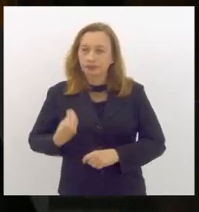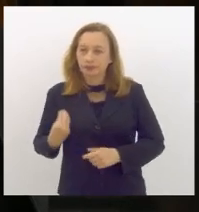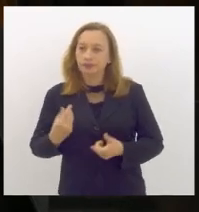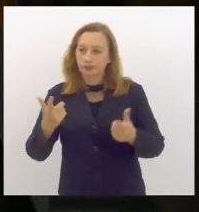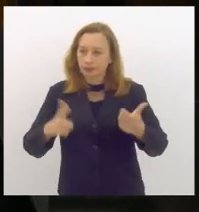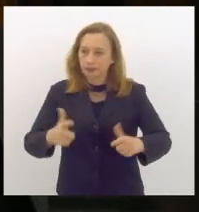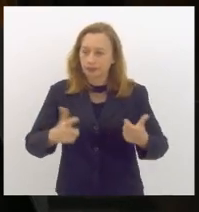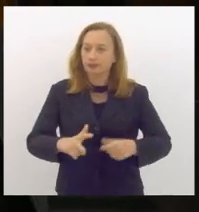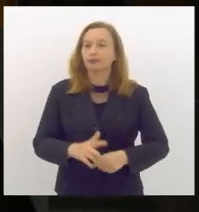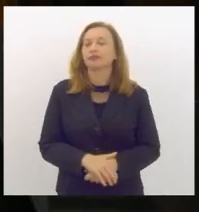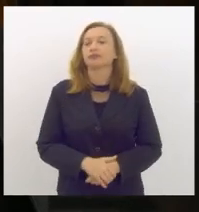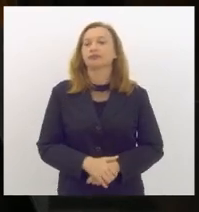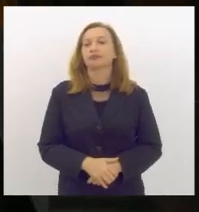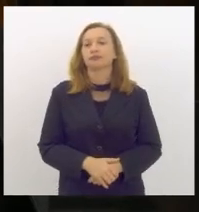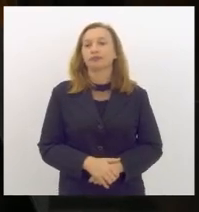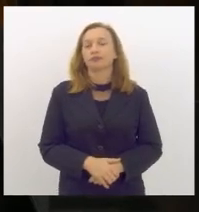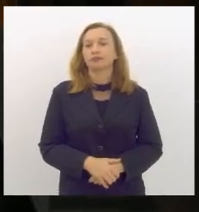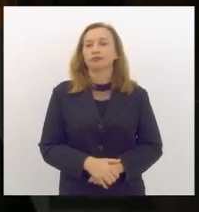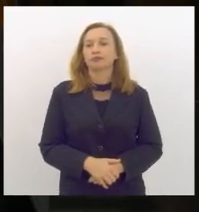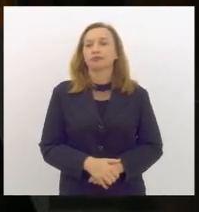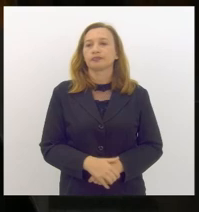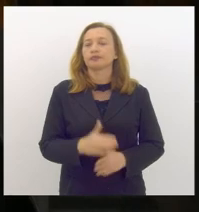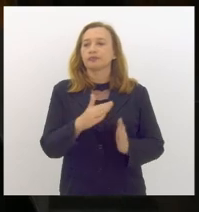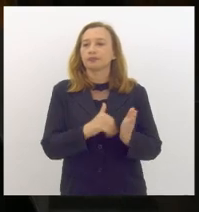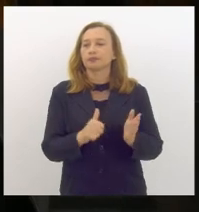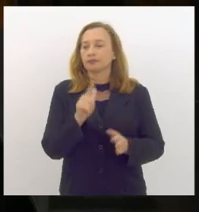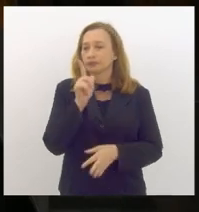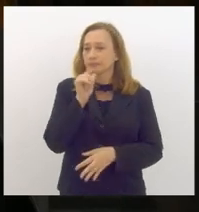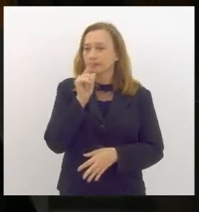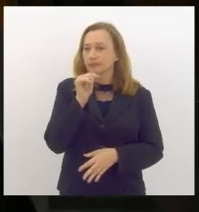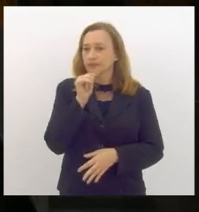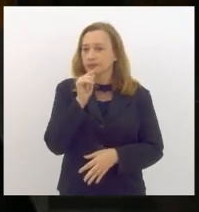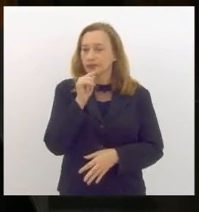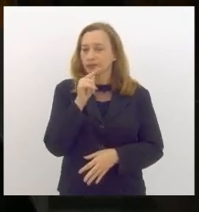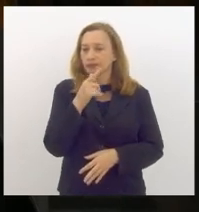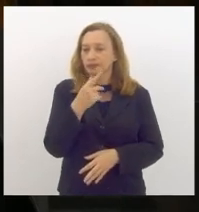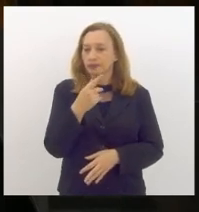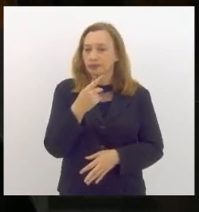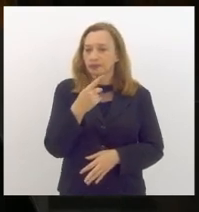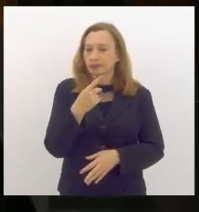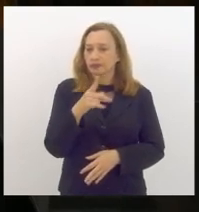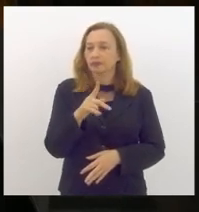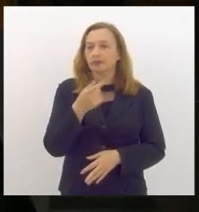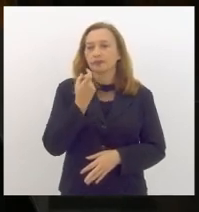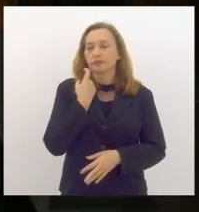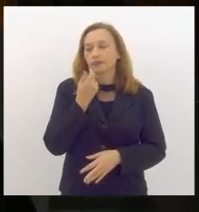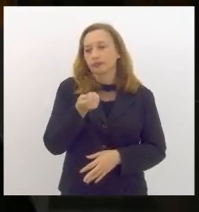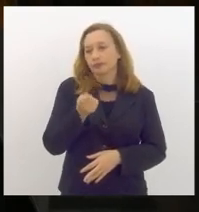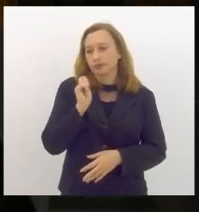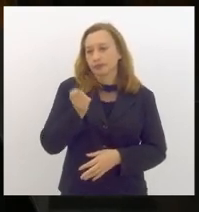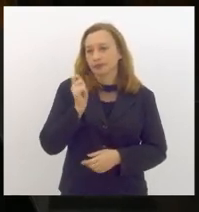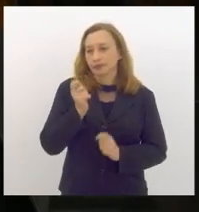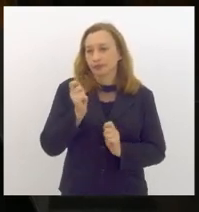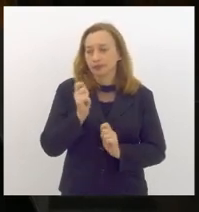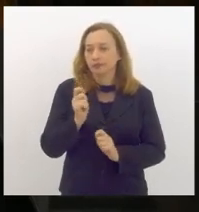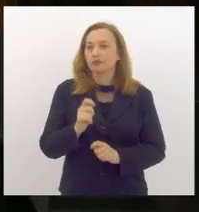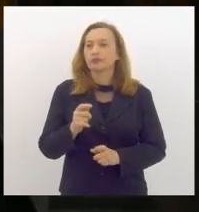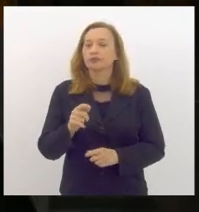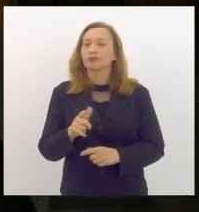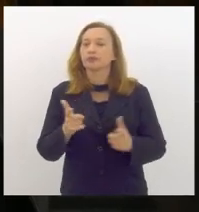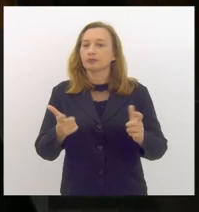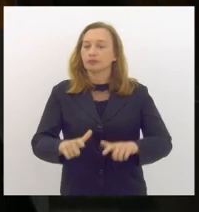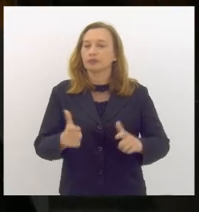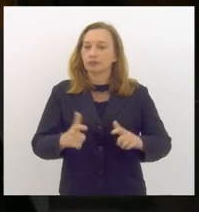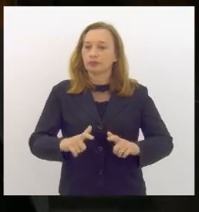pela Baía de Sepetiba para tirar da água o seu sustento e o seu peixe. Aliás, aquela é uma região extremamente